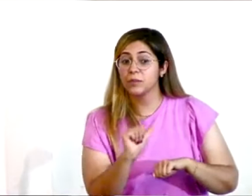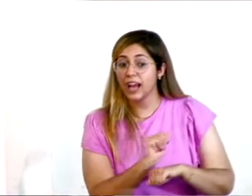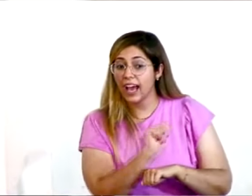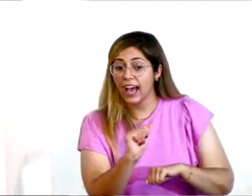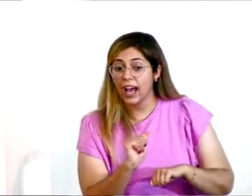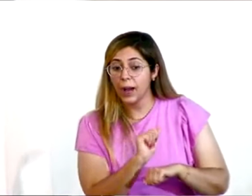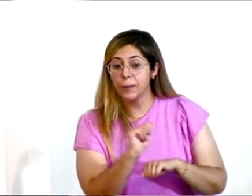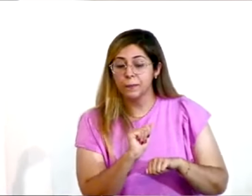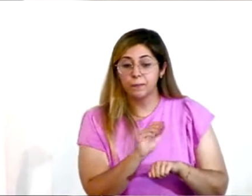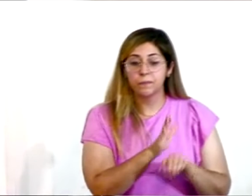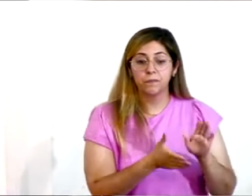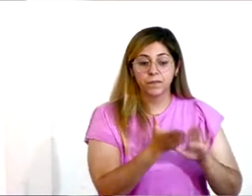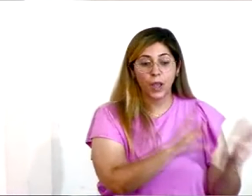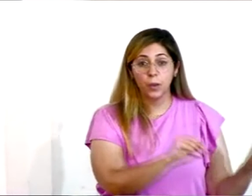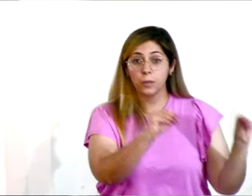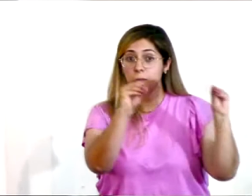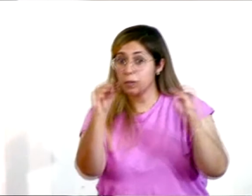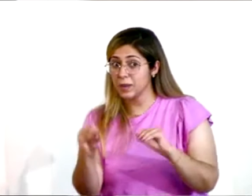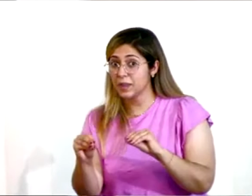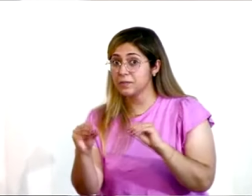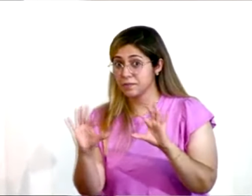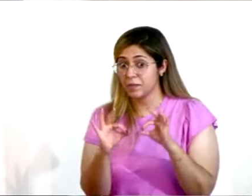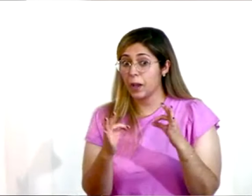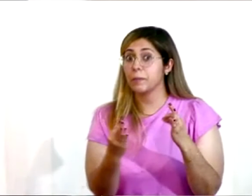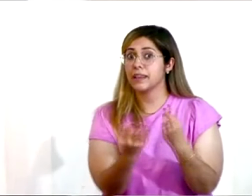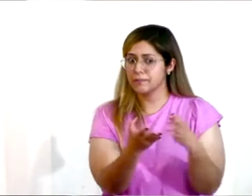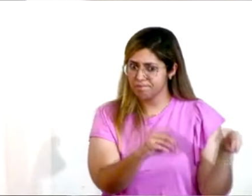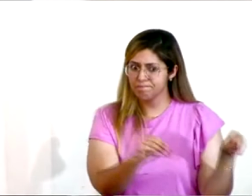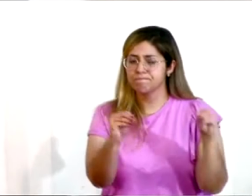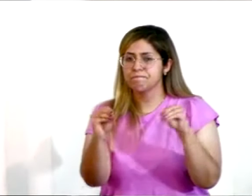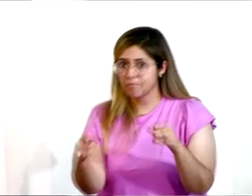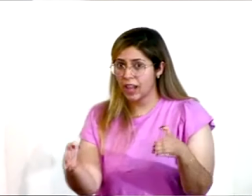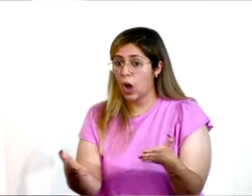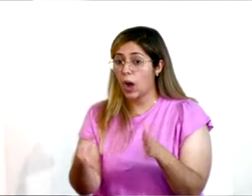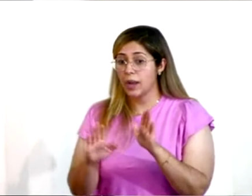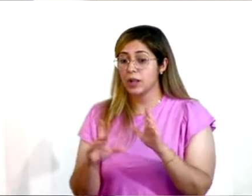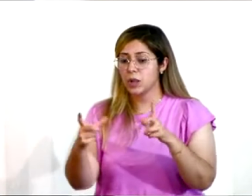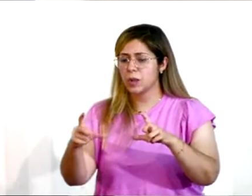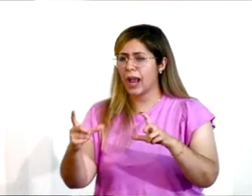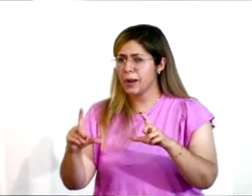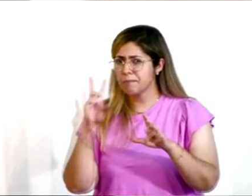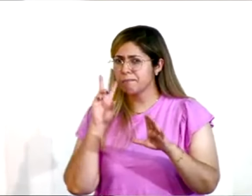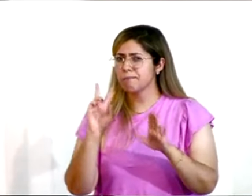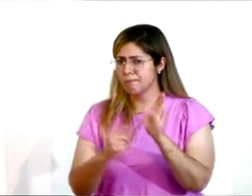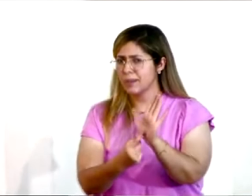sai da tua terra, sai da tua parentela. Vai para a terra que eu te mostro, Abraão.